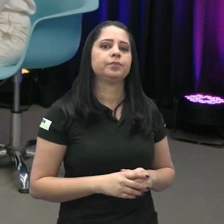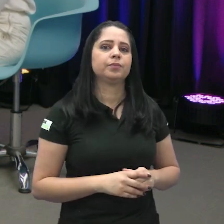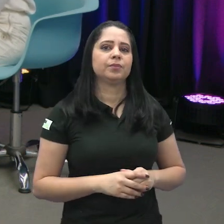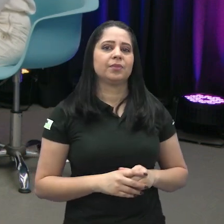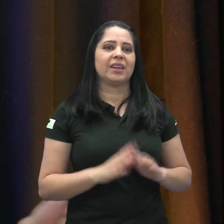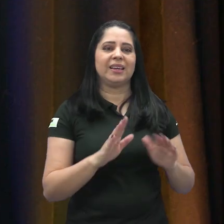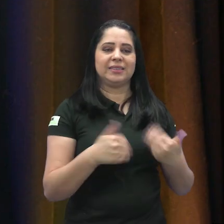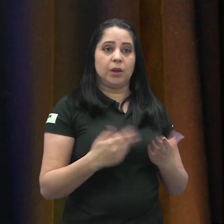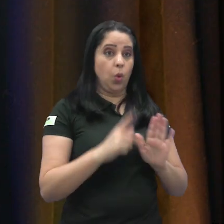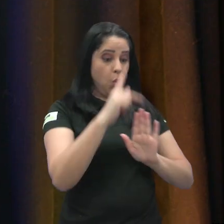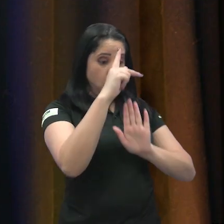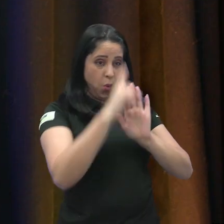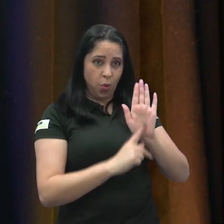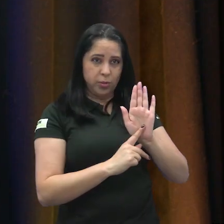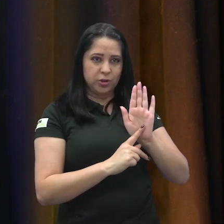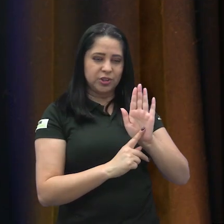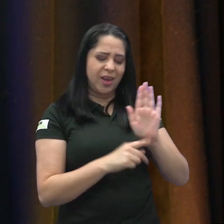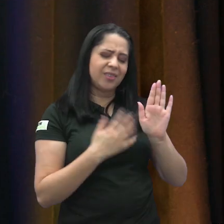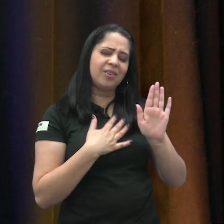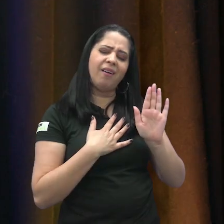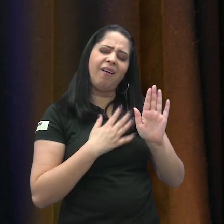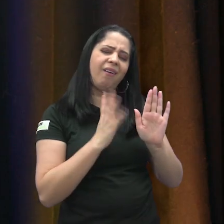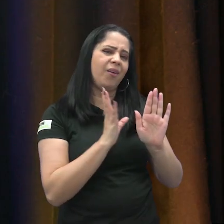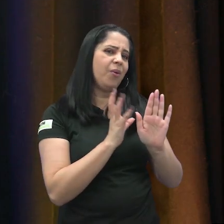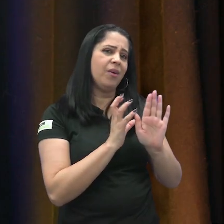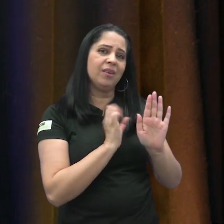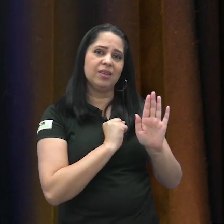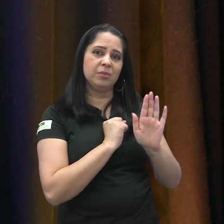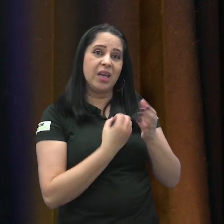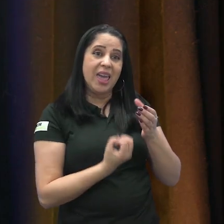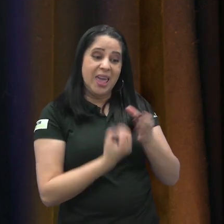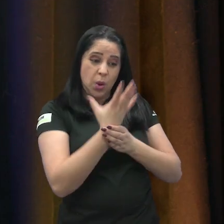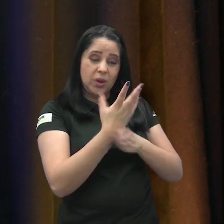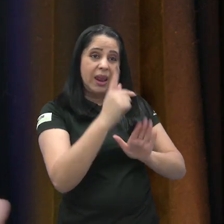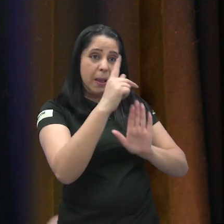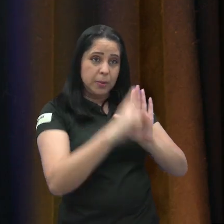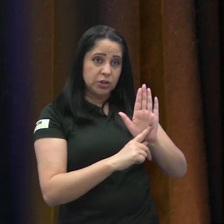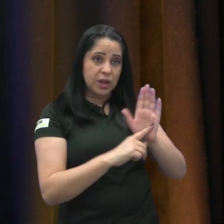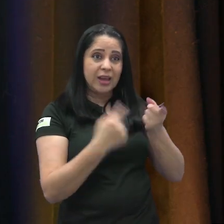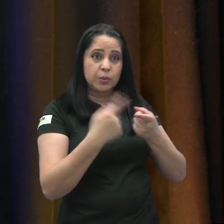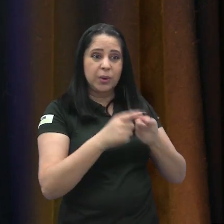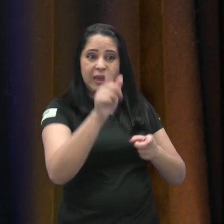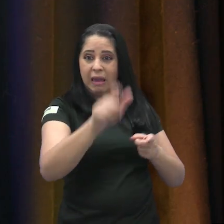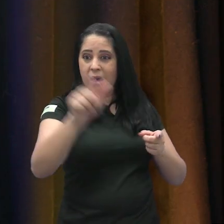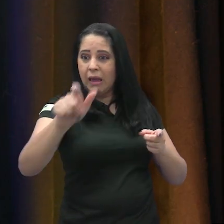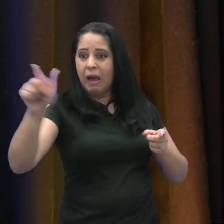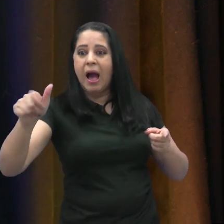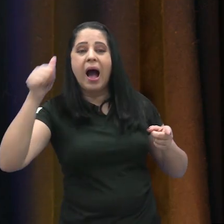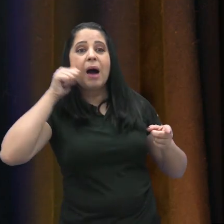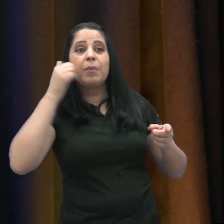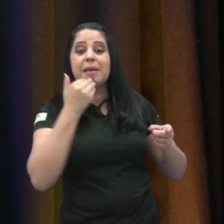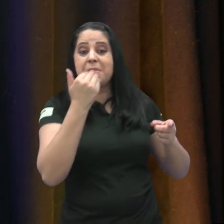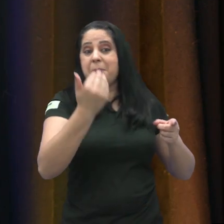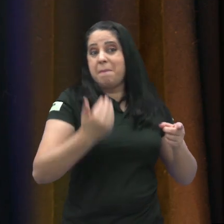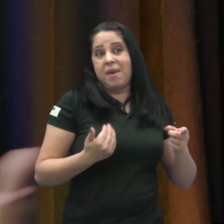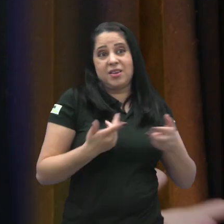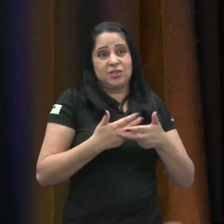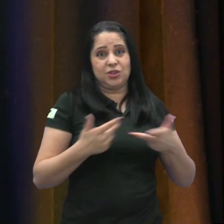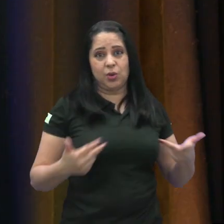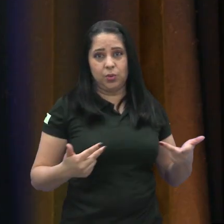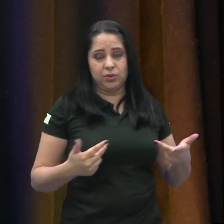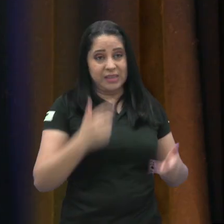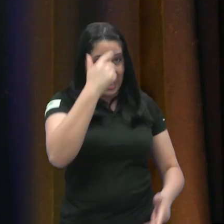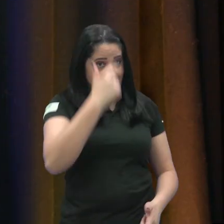Esse projeto tem meu coração e ele surgiu de realmente o pedido das mulheres que me acompanhavam, porque eu tinha